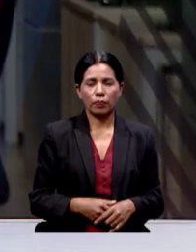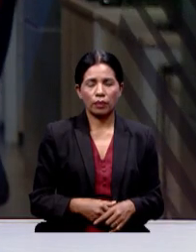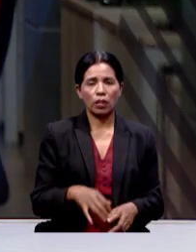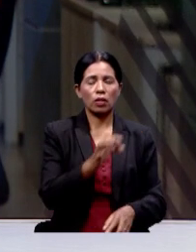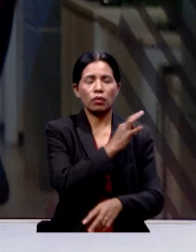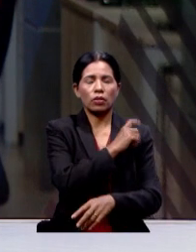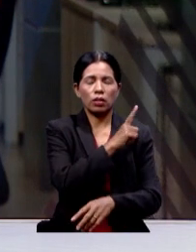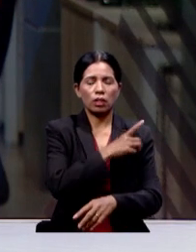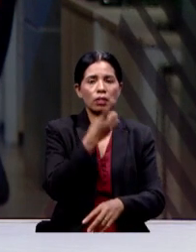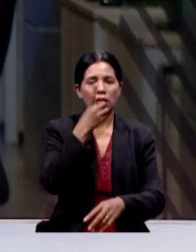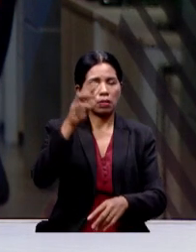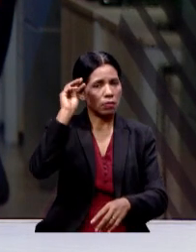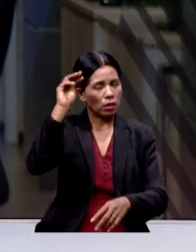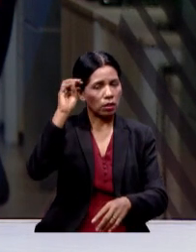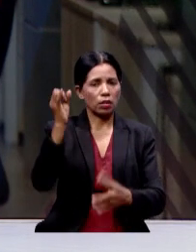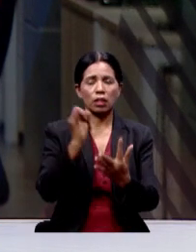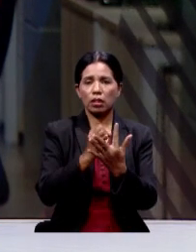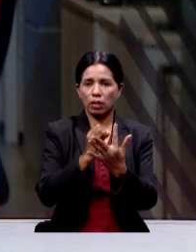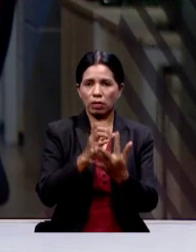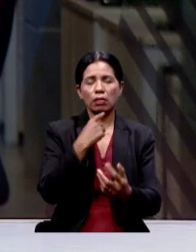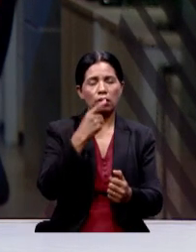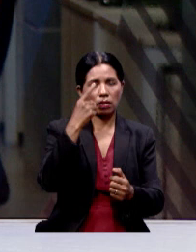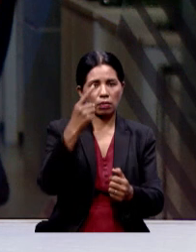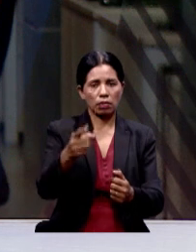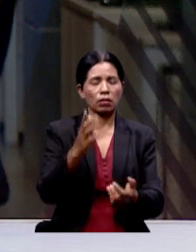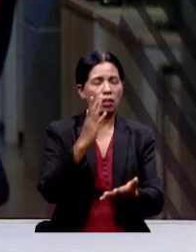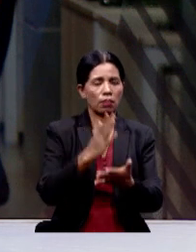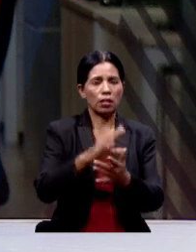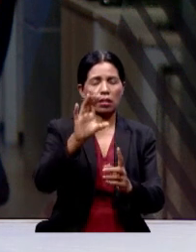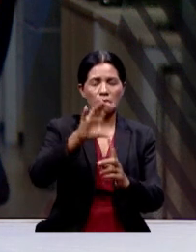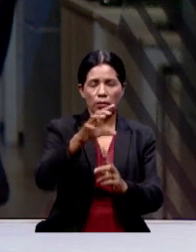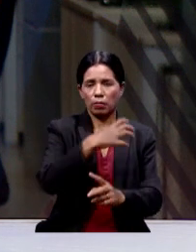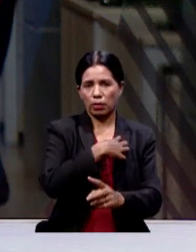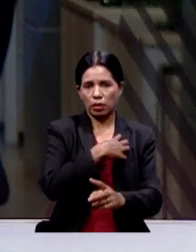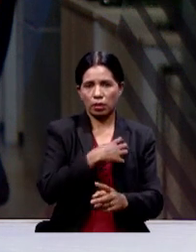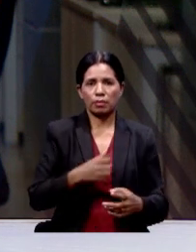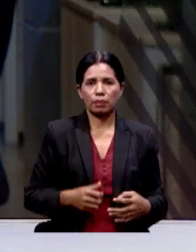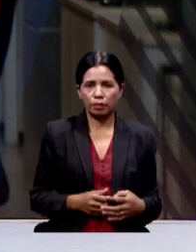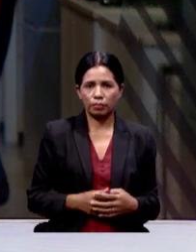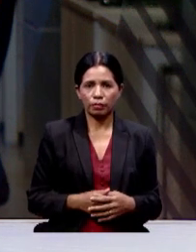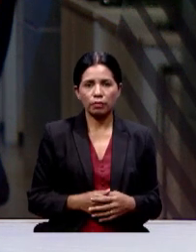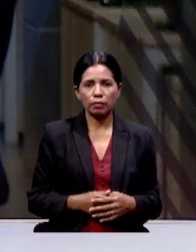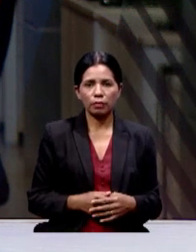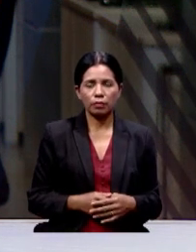Fontilamento ao declaração do ministro do interior, na ameaça a tuejoneira comandante-geral Penetele.